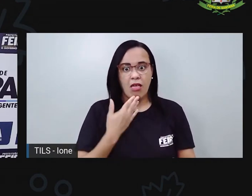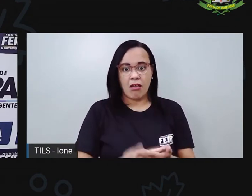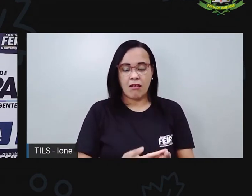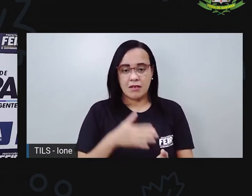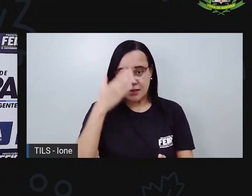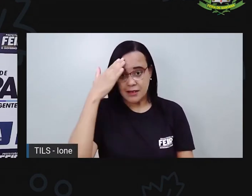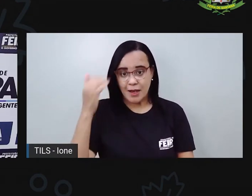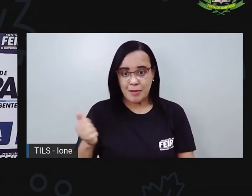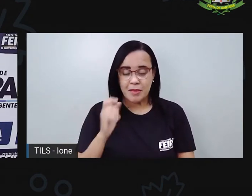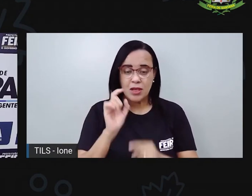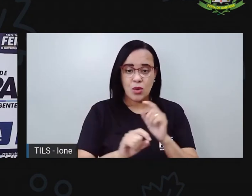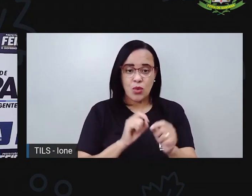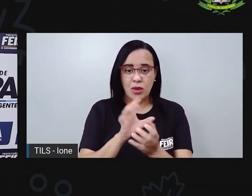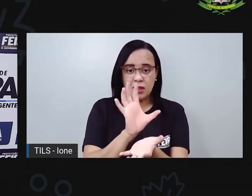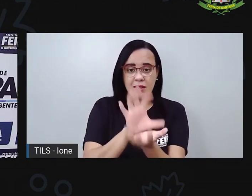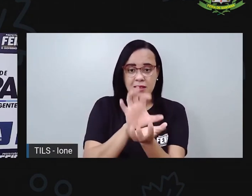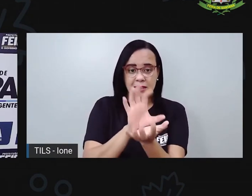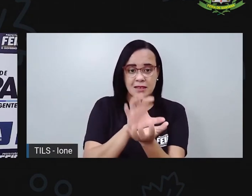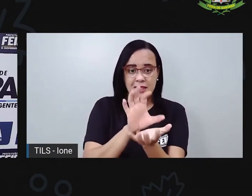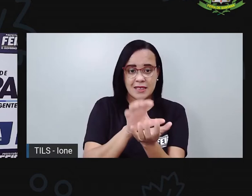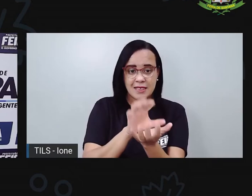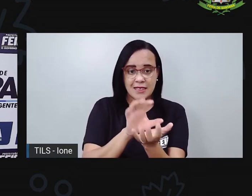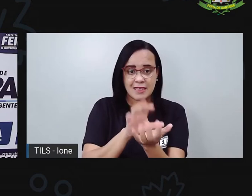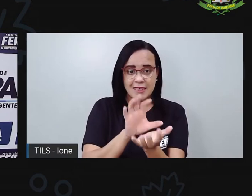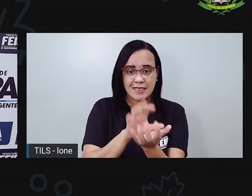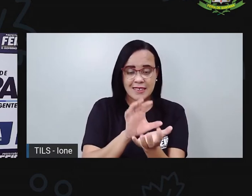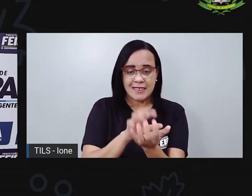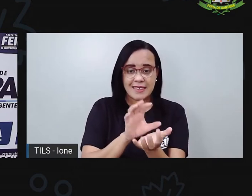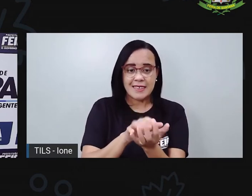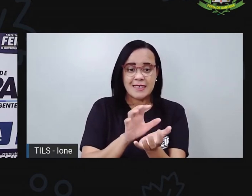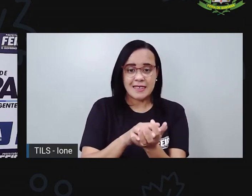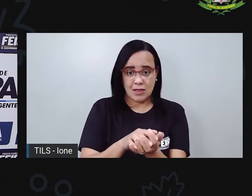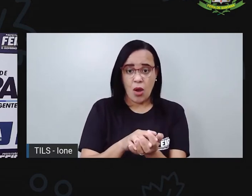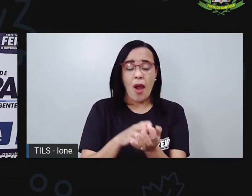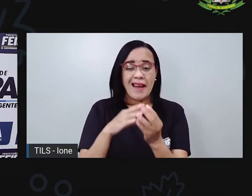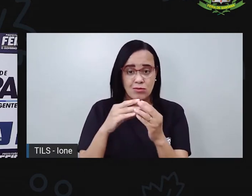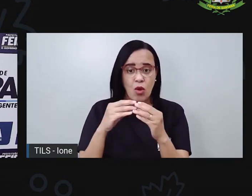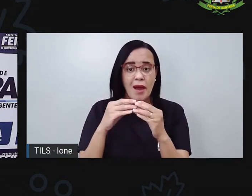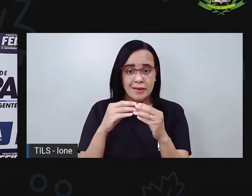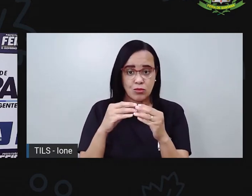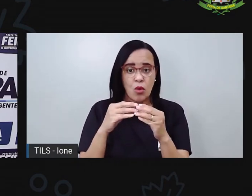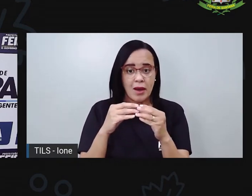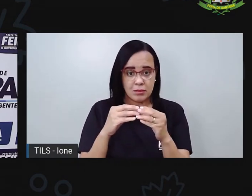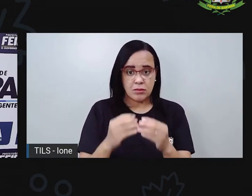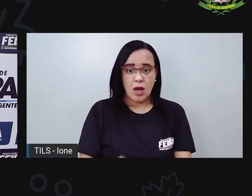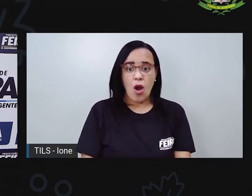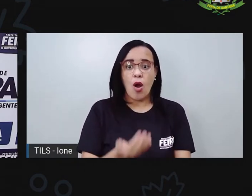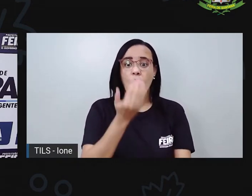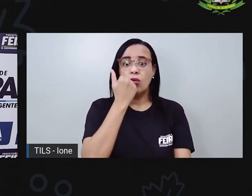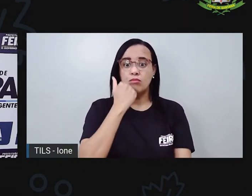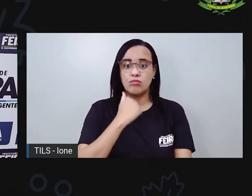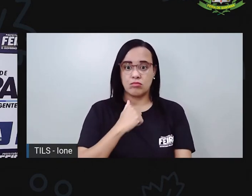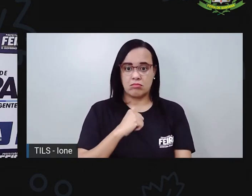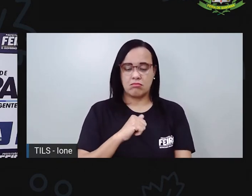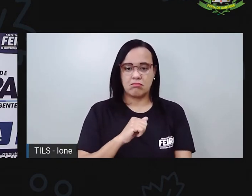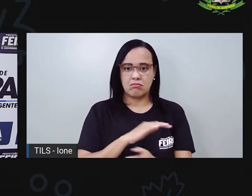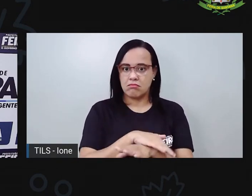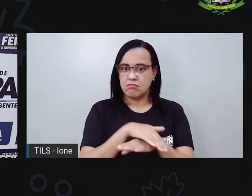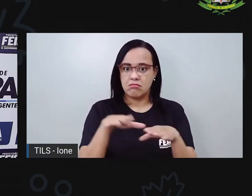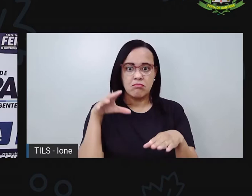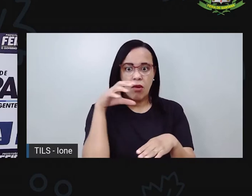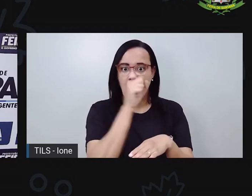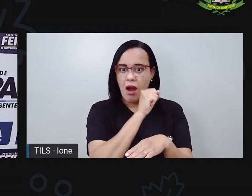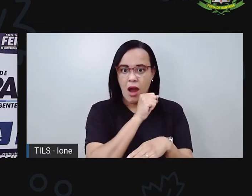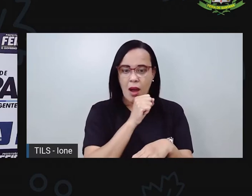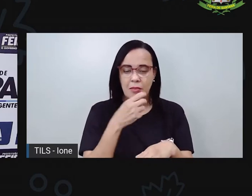sabiam também que o jacaré tenta preguiça de mastigar eles engolem tudo de uma vez só quem